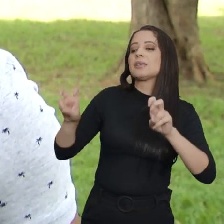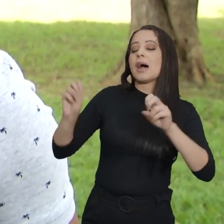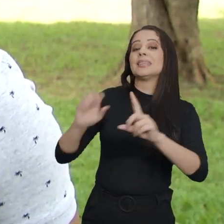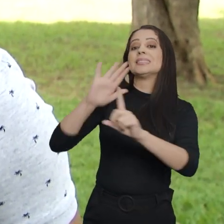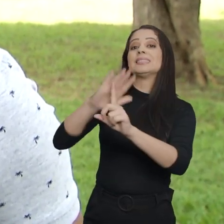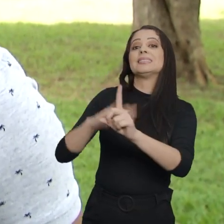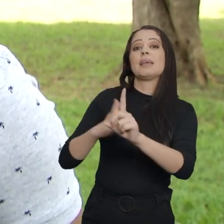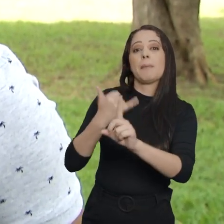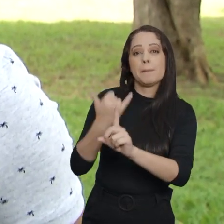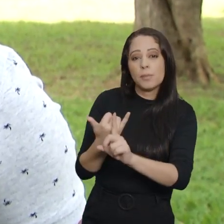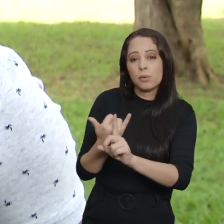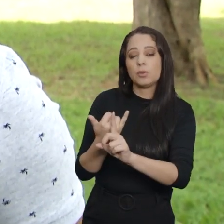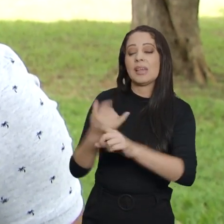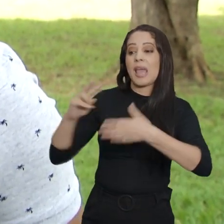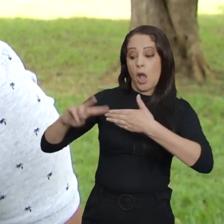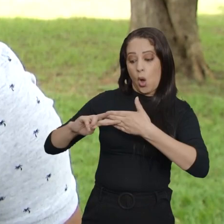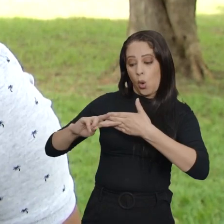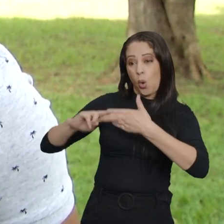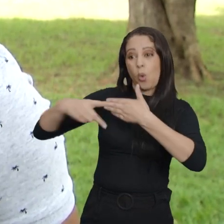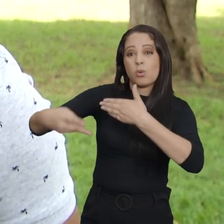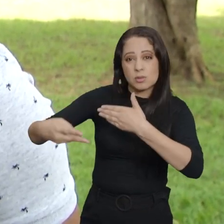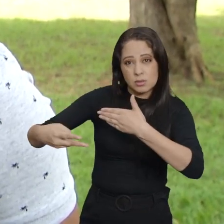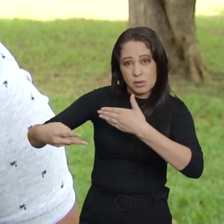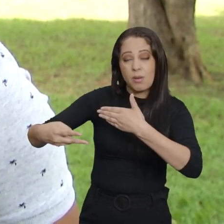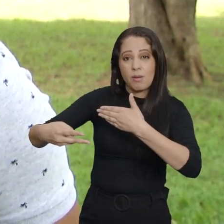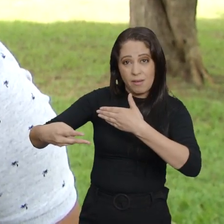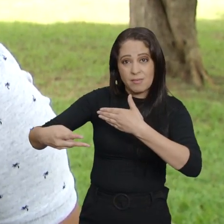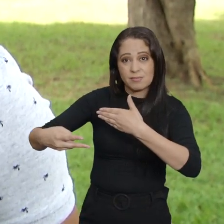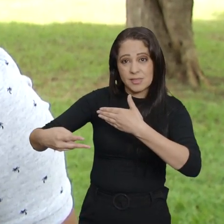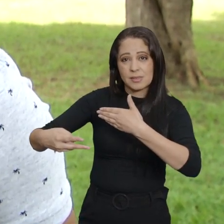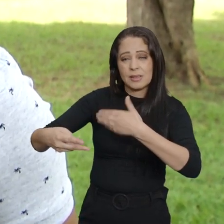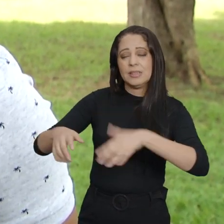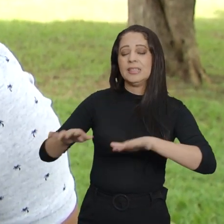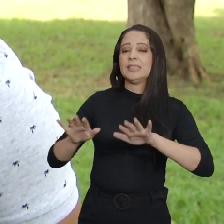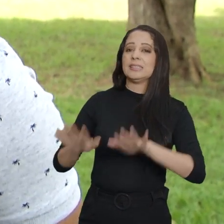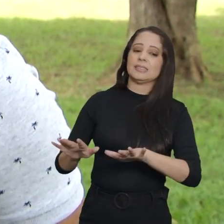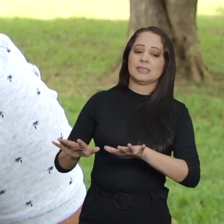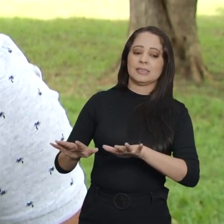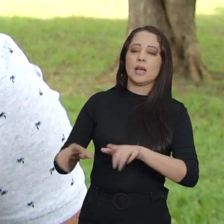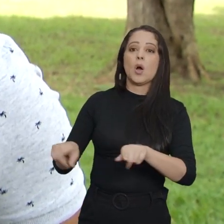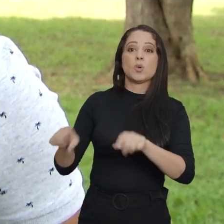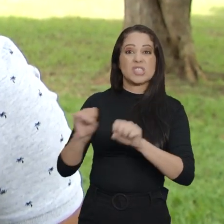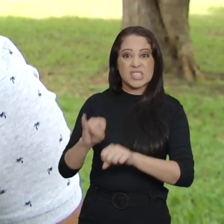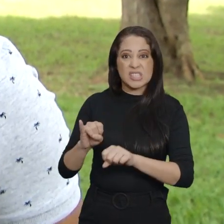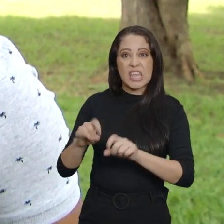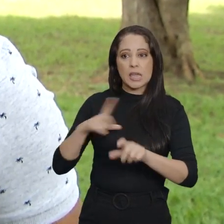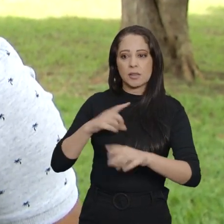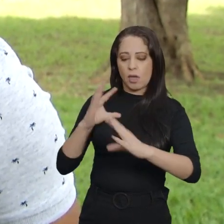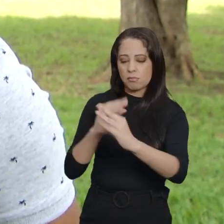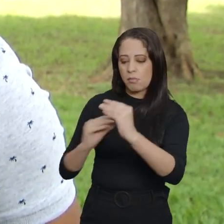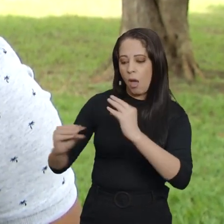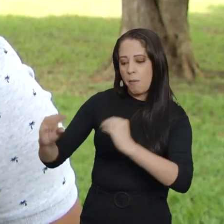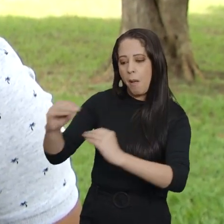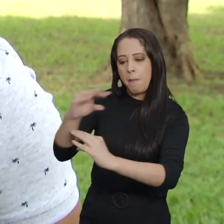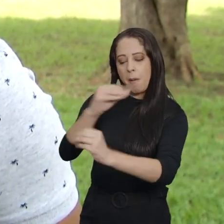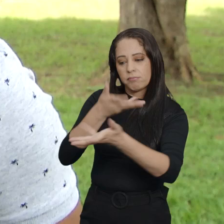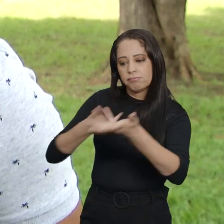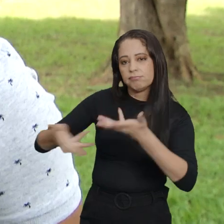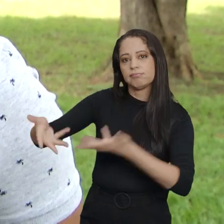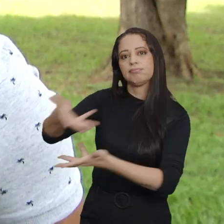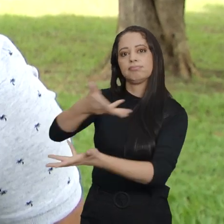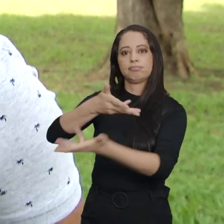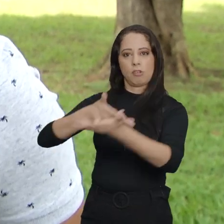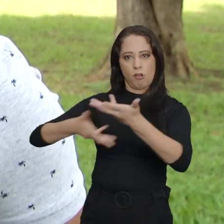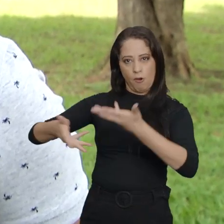bullying pode estar trazendo para cada pessoa, as consequências. E eu acho que a conversa é a coisa